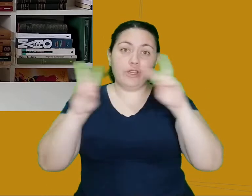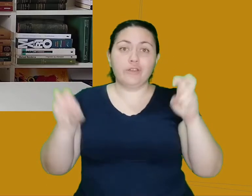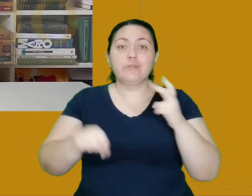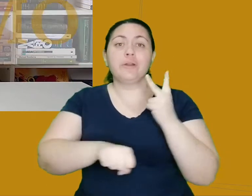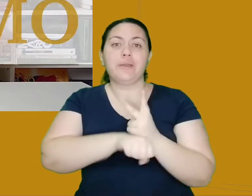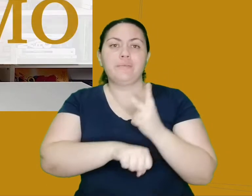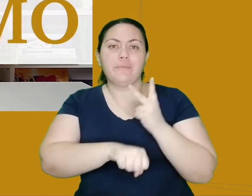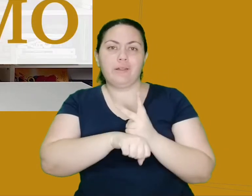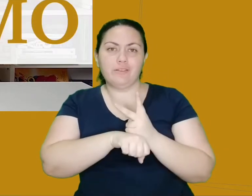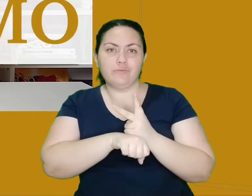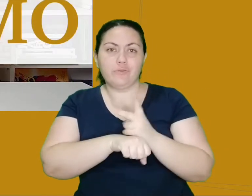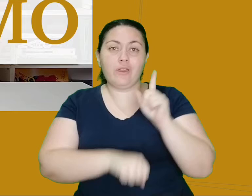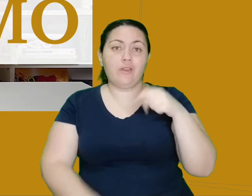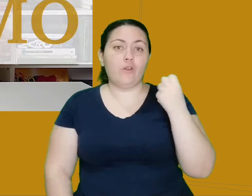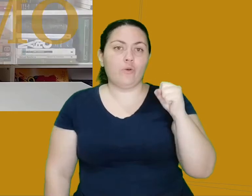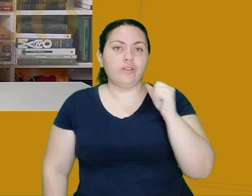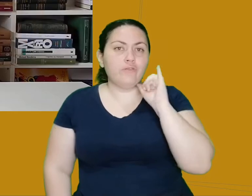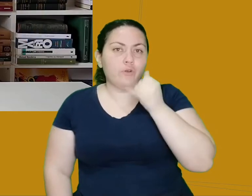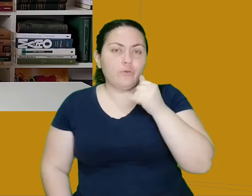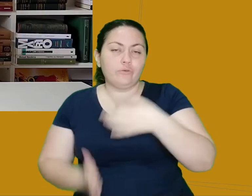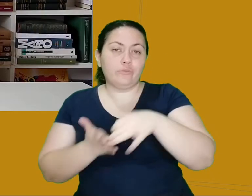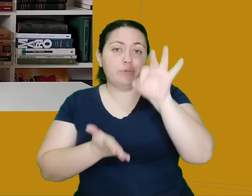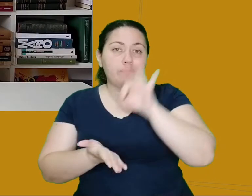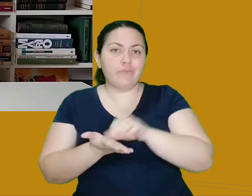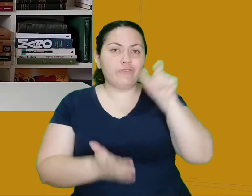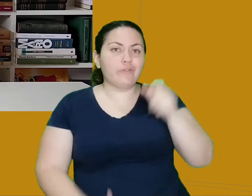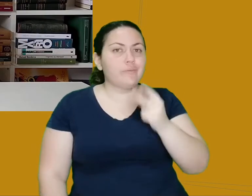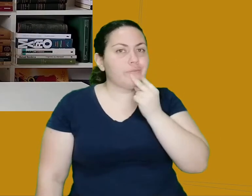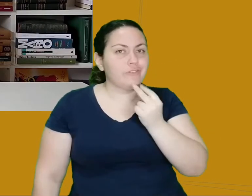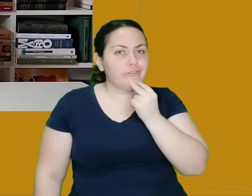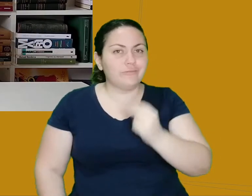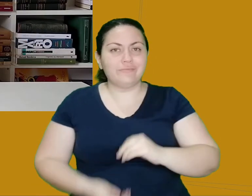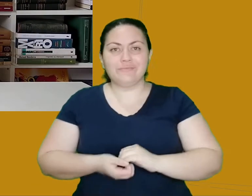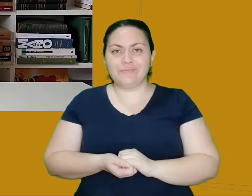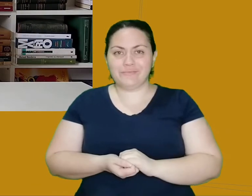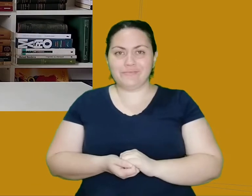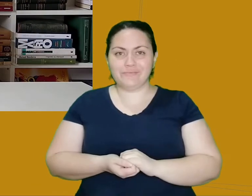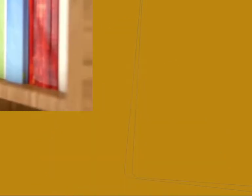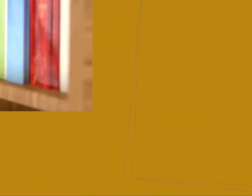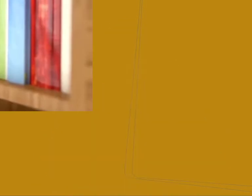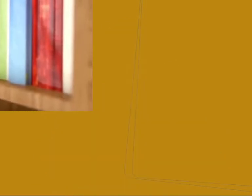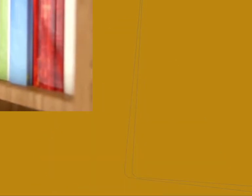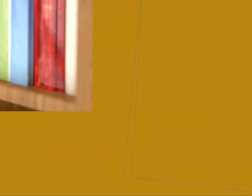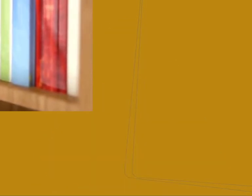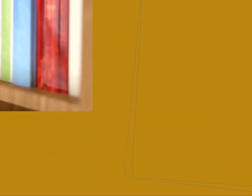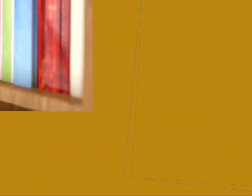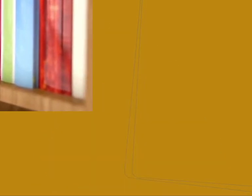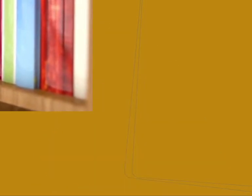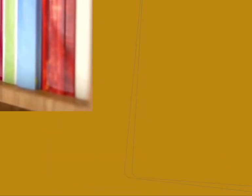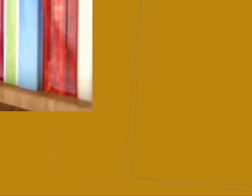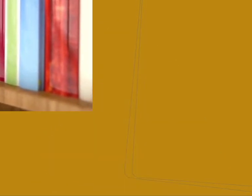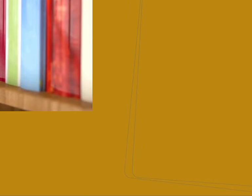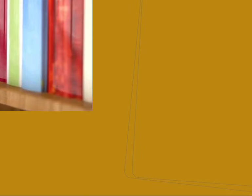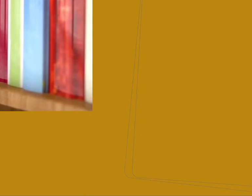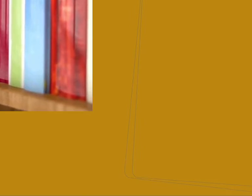E hoje vamos falar sobre o Empréstimo, o oitavo conto da obra Papéis Avulsos de Machado de Assis.